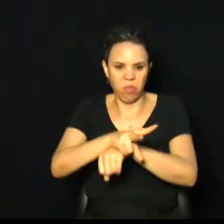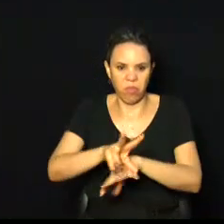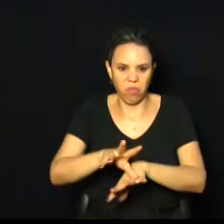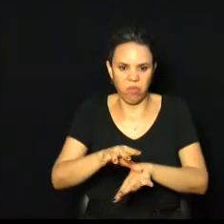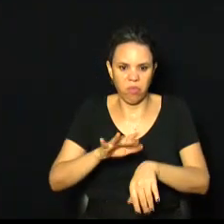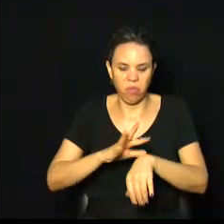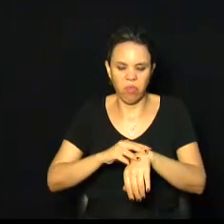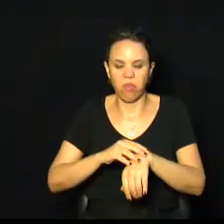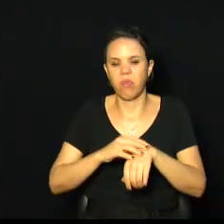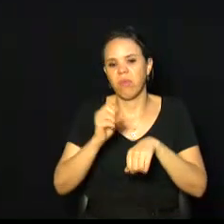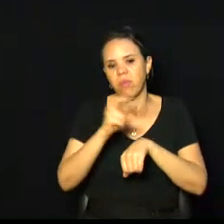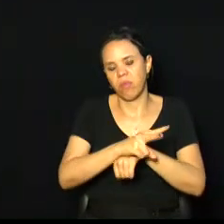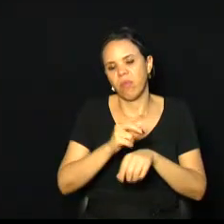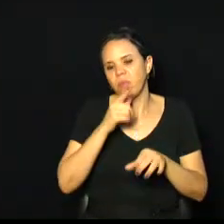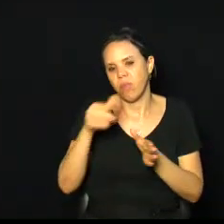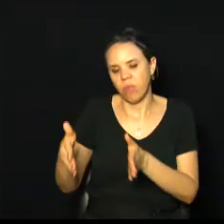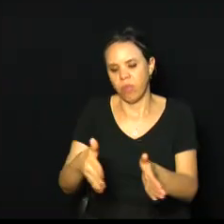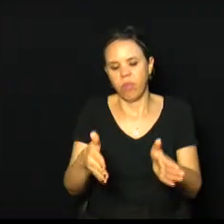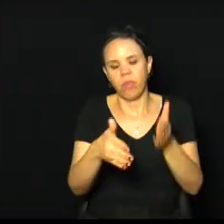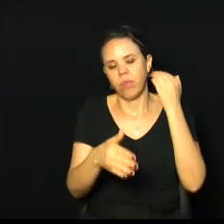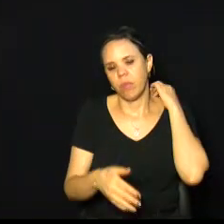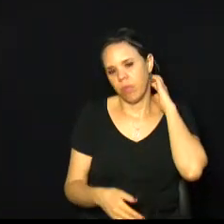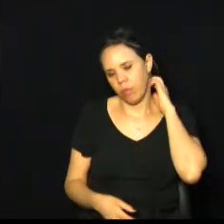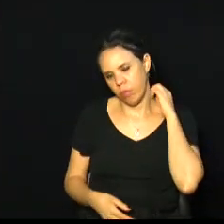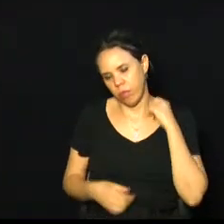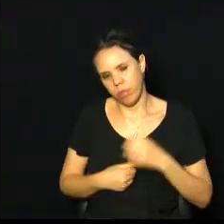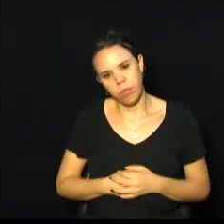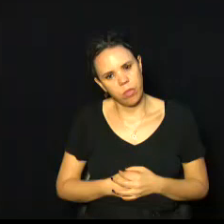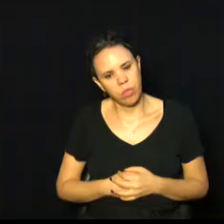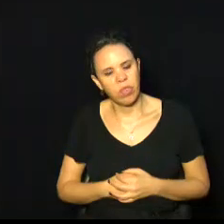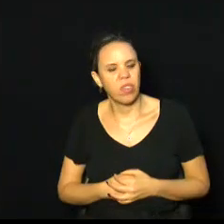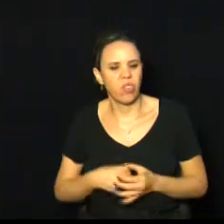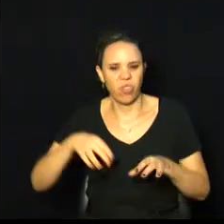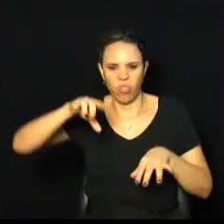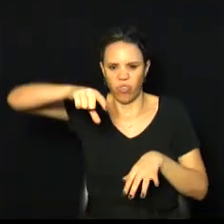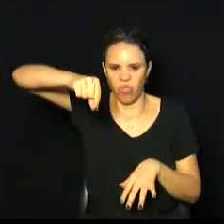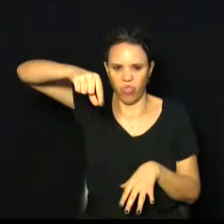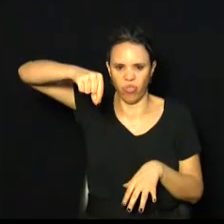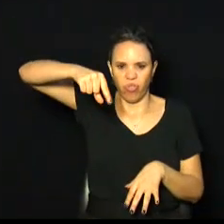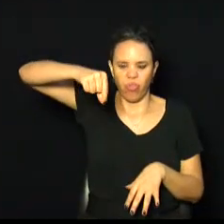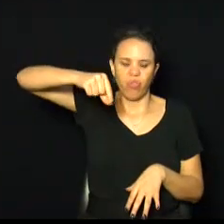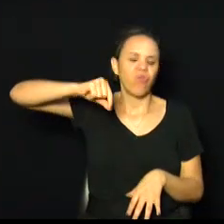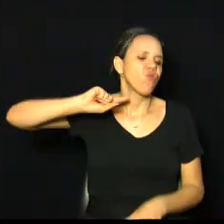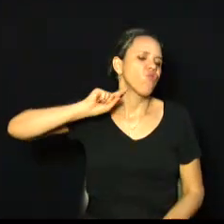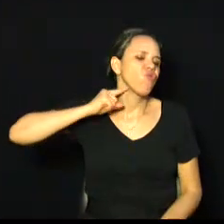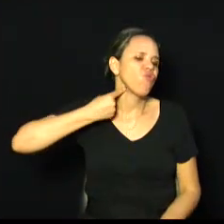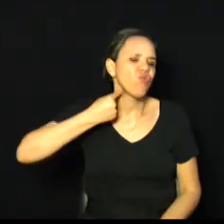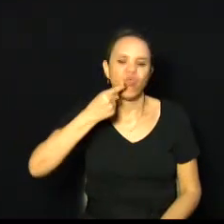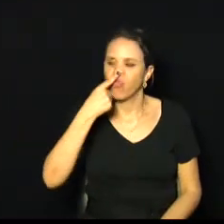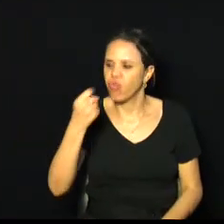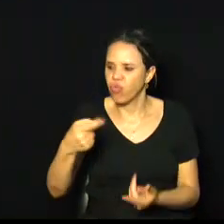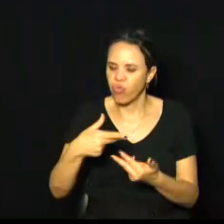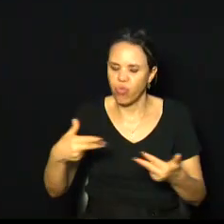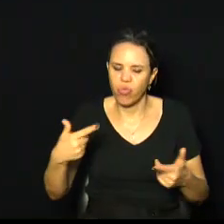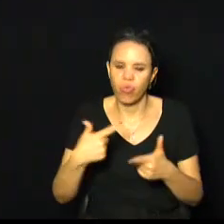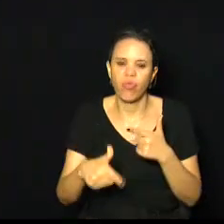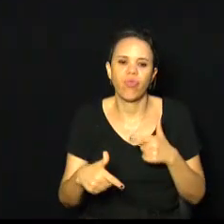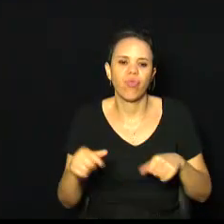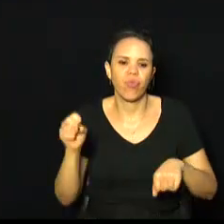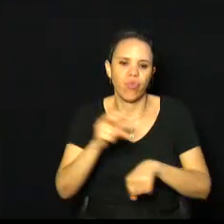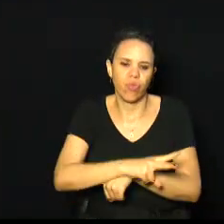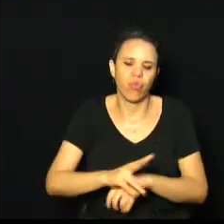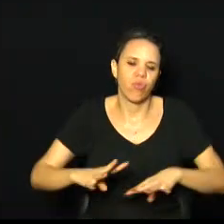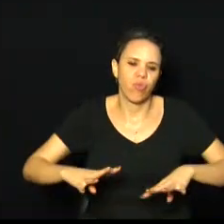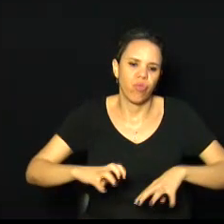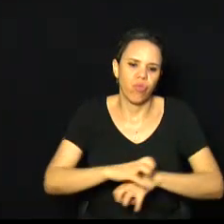do lençol freático, né? Através do chorume. É lógico que, né, os aterros sanitários, por